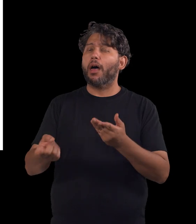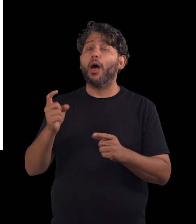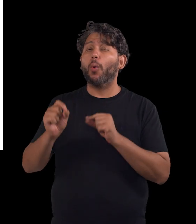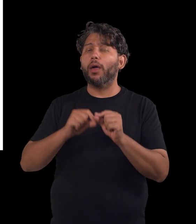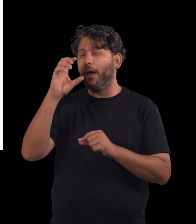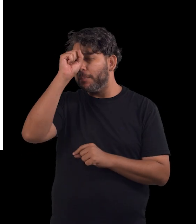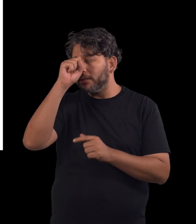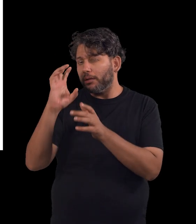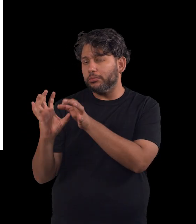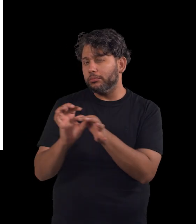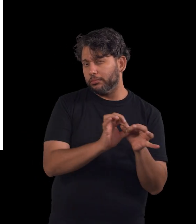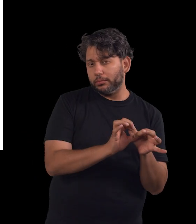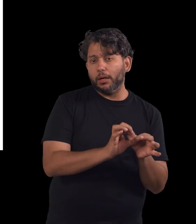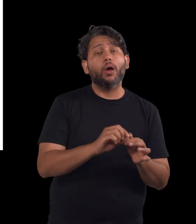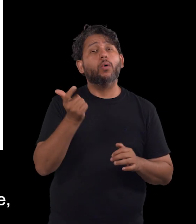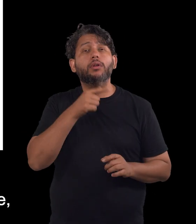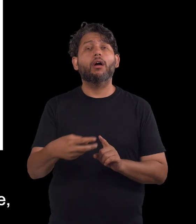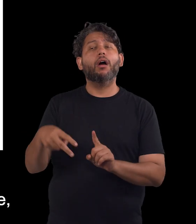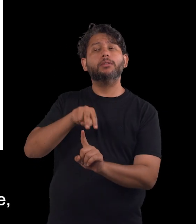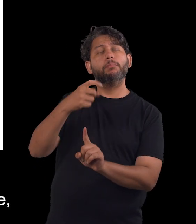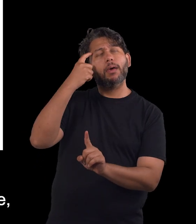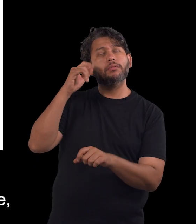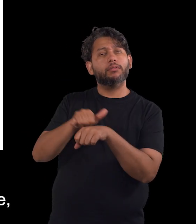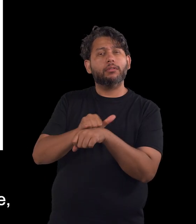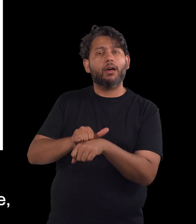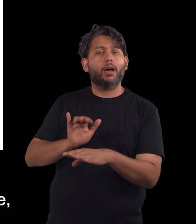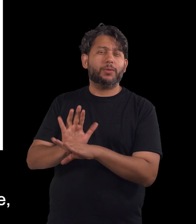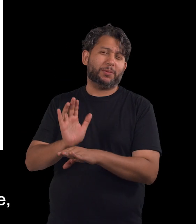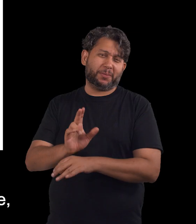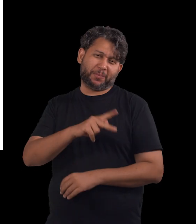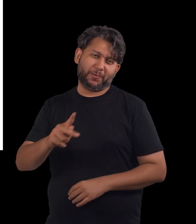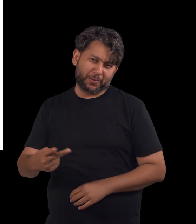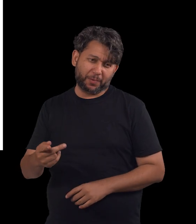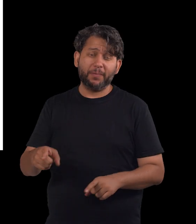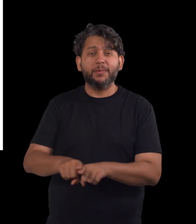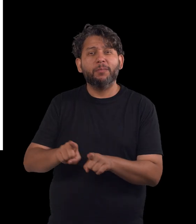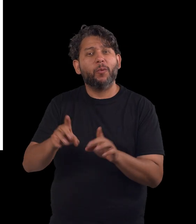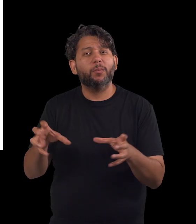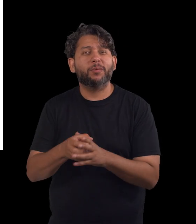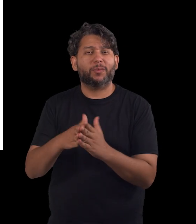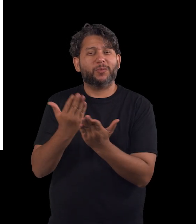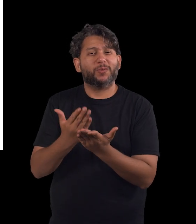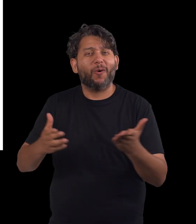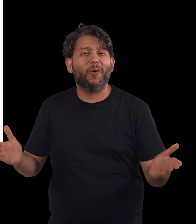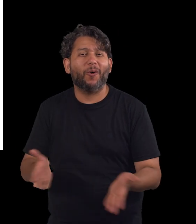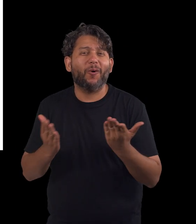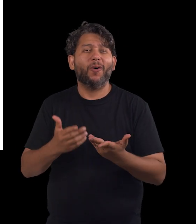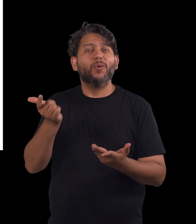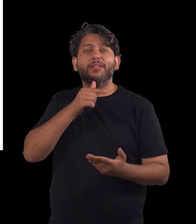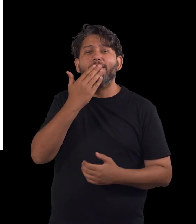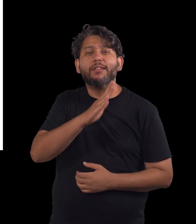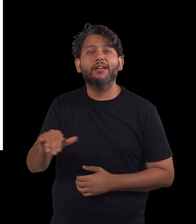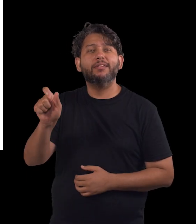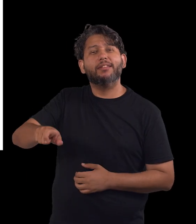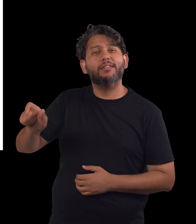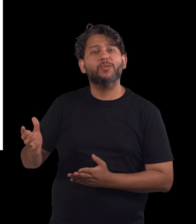proposta integrada de aprendizagem, pensada para apoiar o trabalho docente, envolver a comunidade escolar e